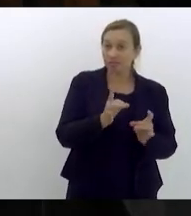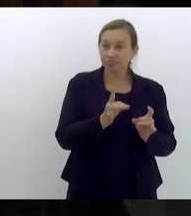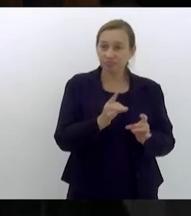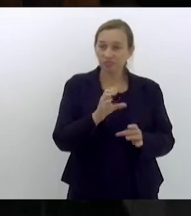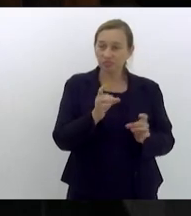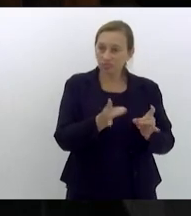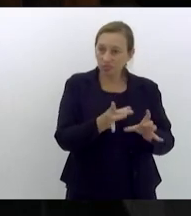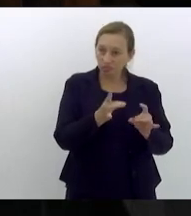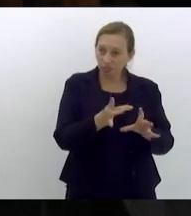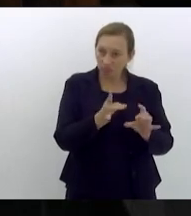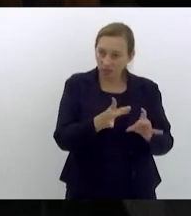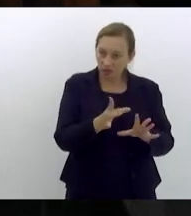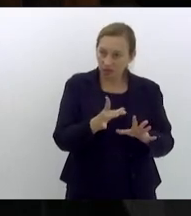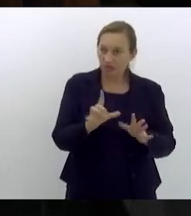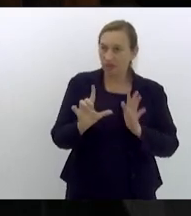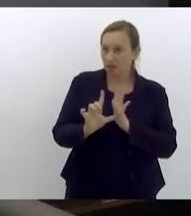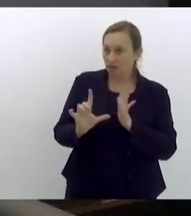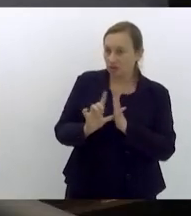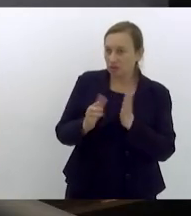Comerciantes